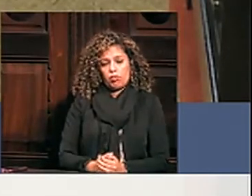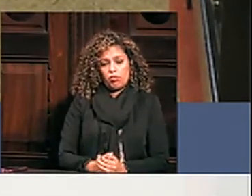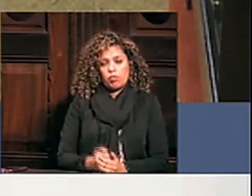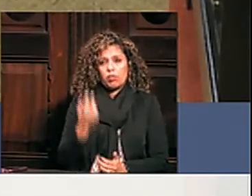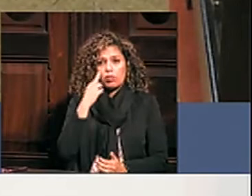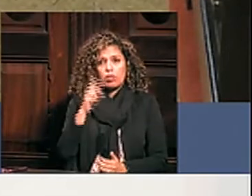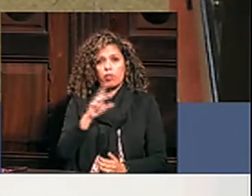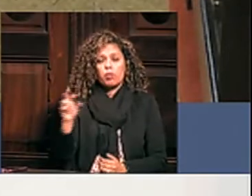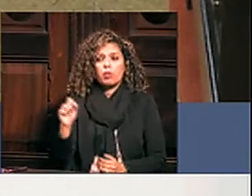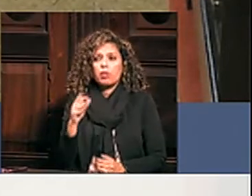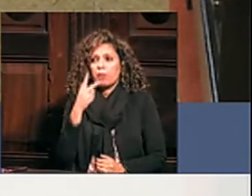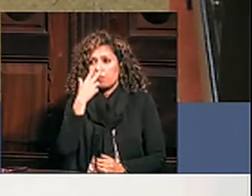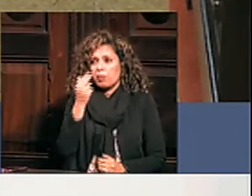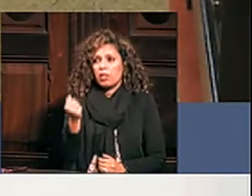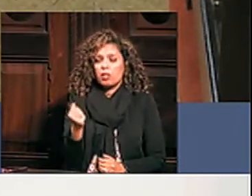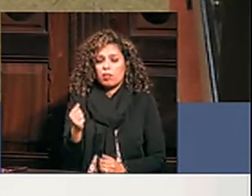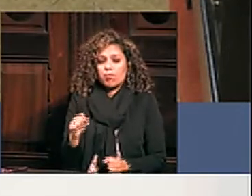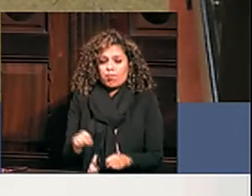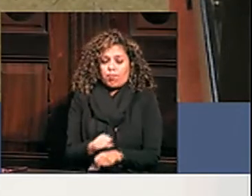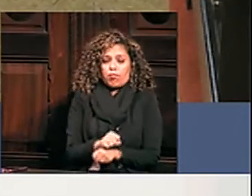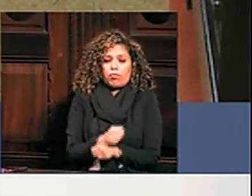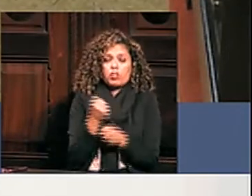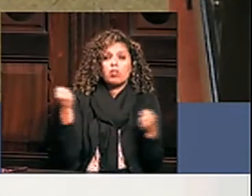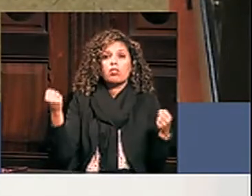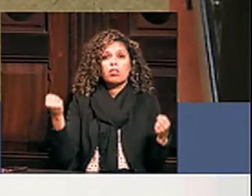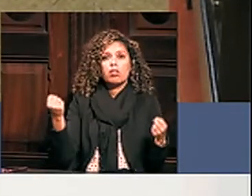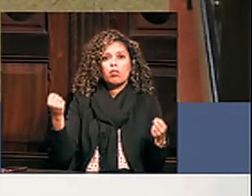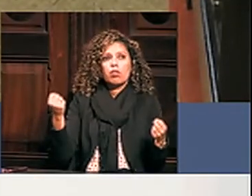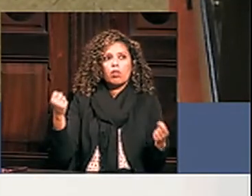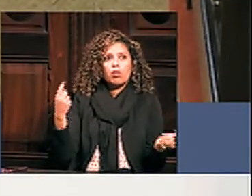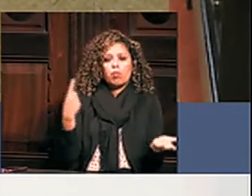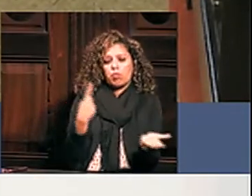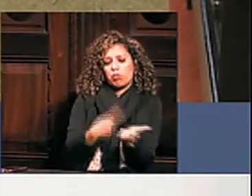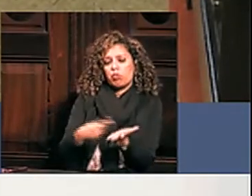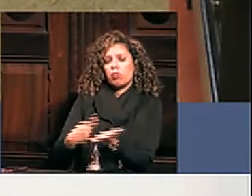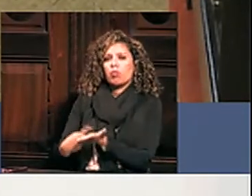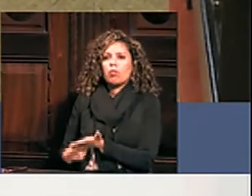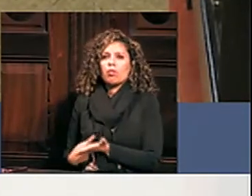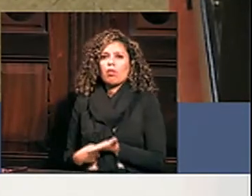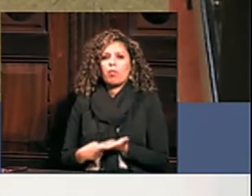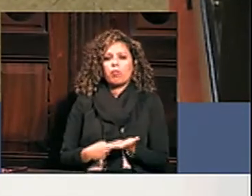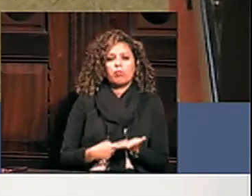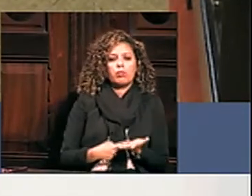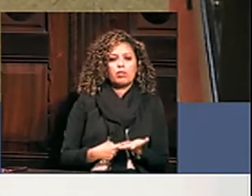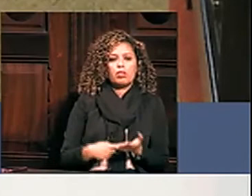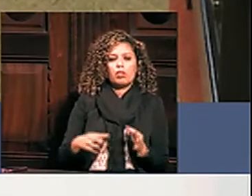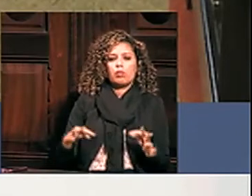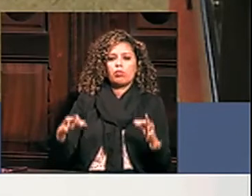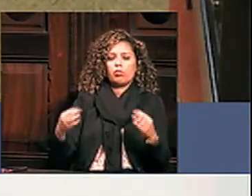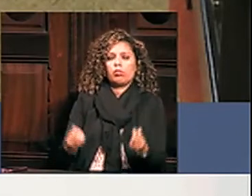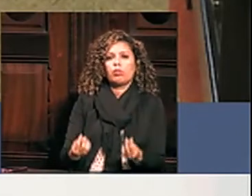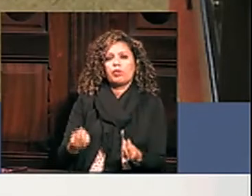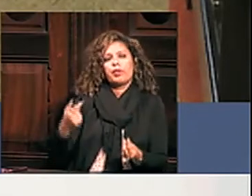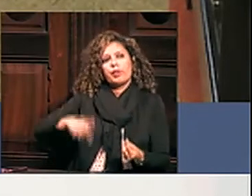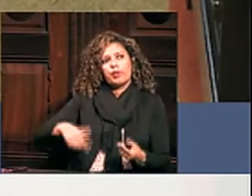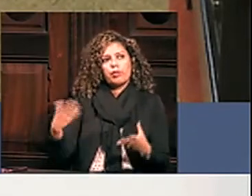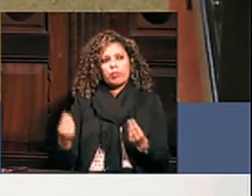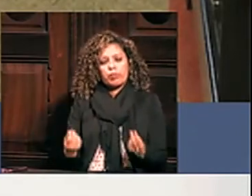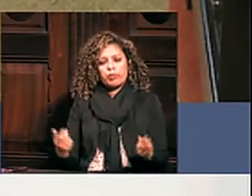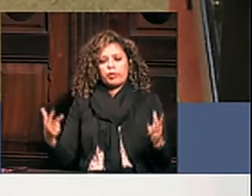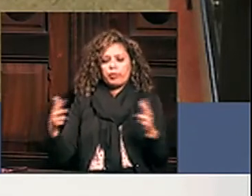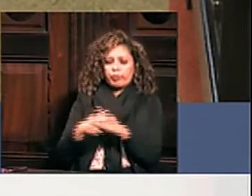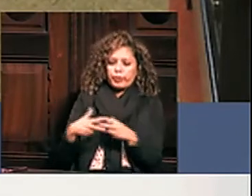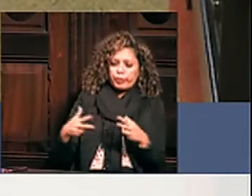impossível se chegar a um consenso. E, no final, depois de muita briga, muita discussão,